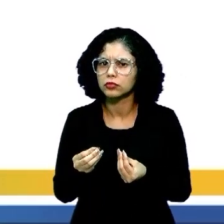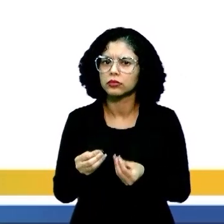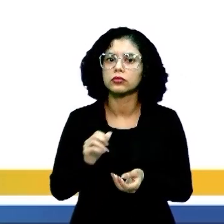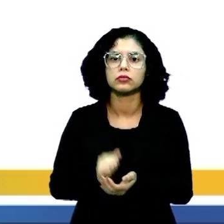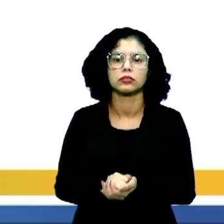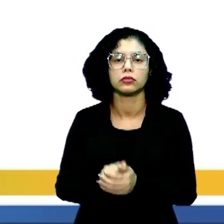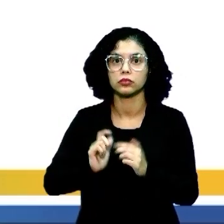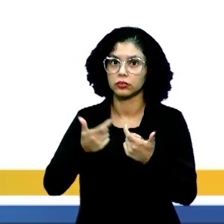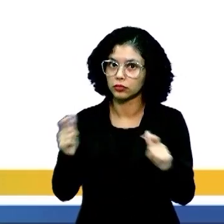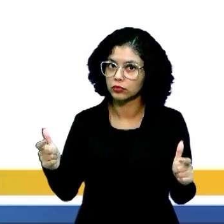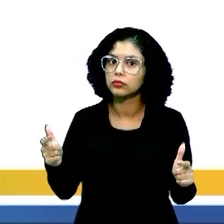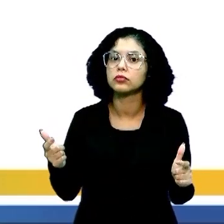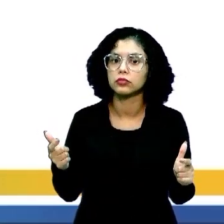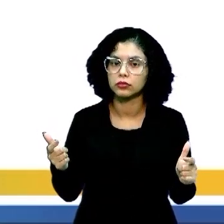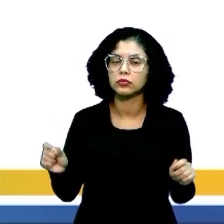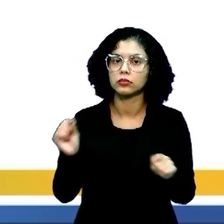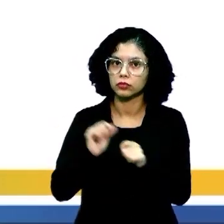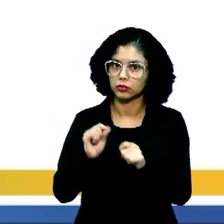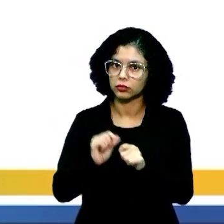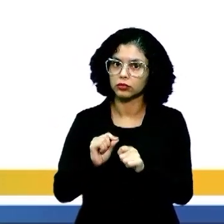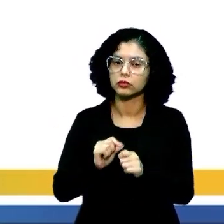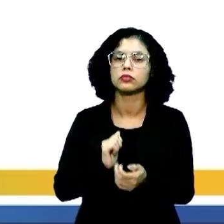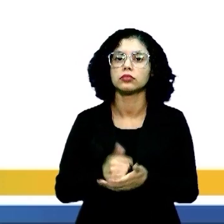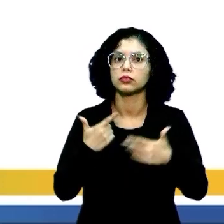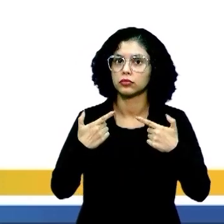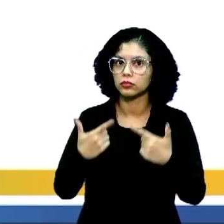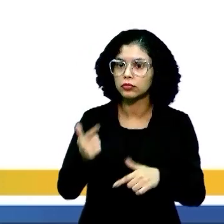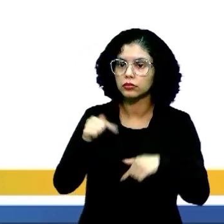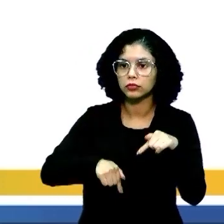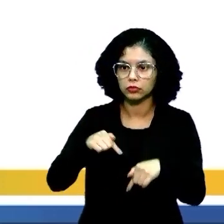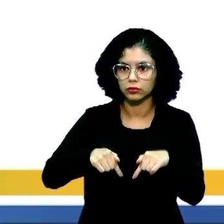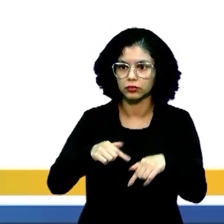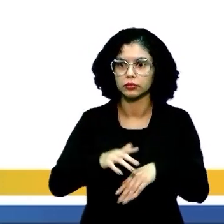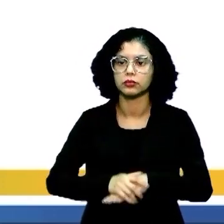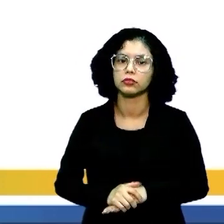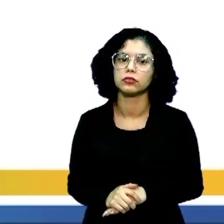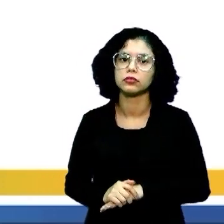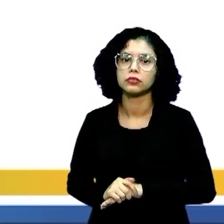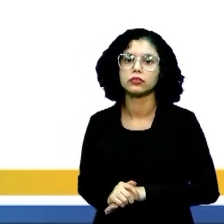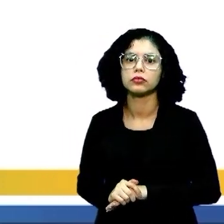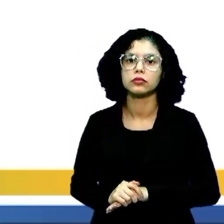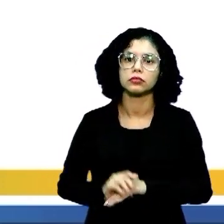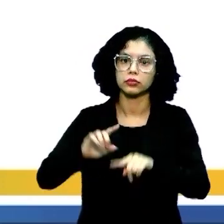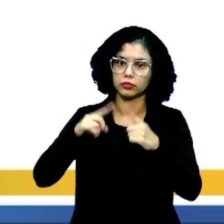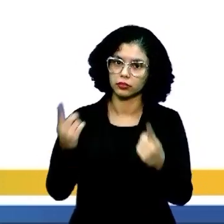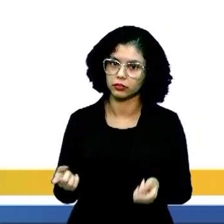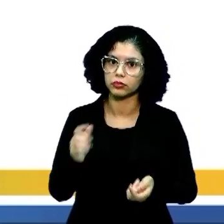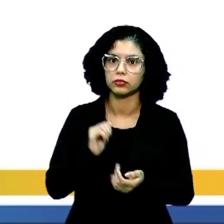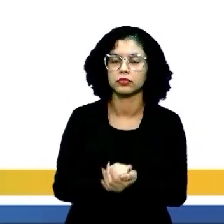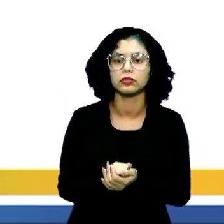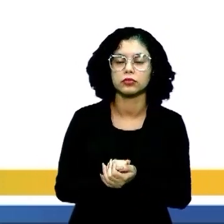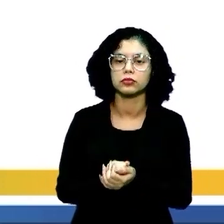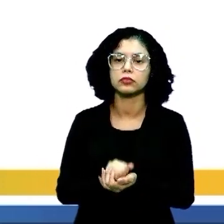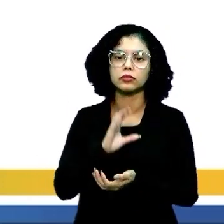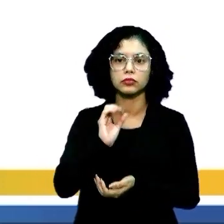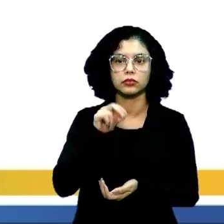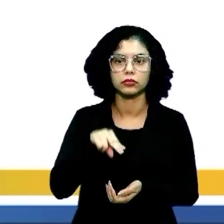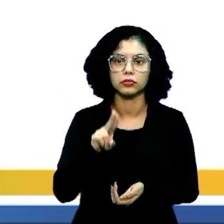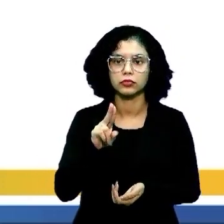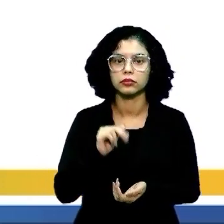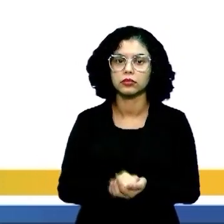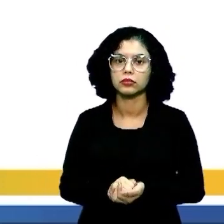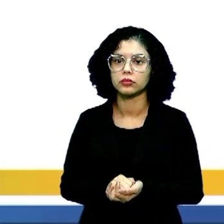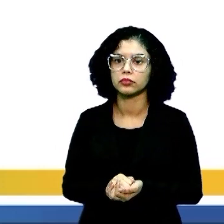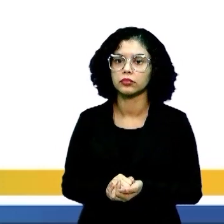arsenal poderoso formado aí por várias armas químicas. Em contrapartida, a ONU